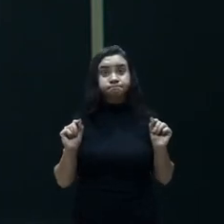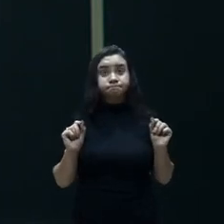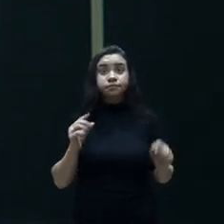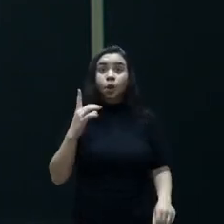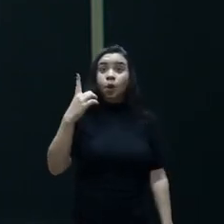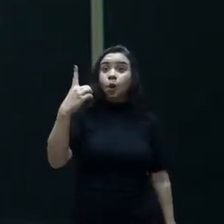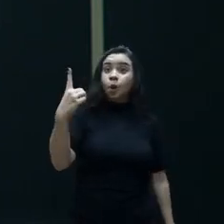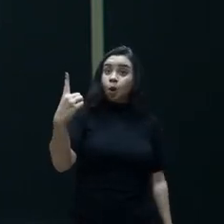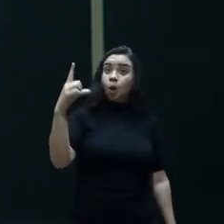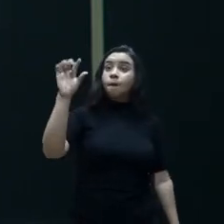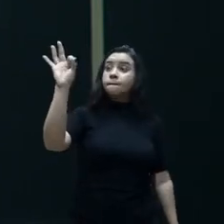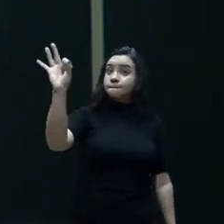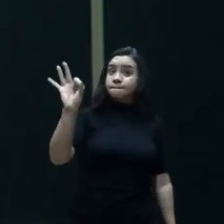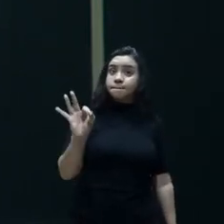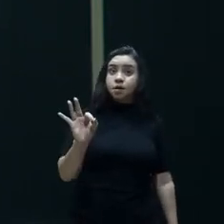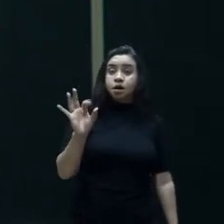1% do nosso dia.